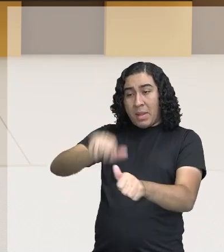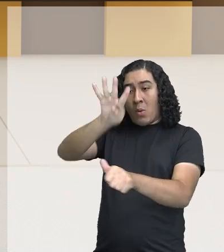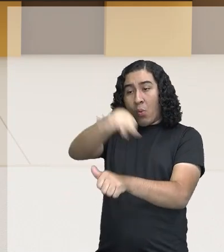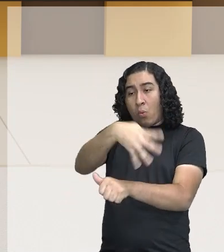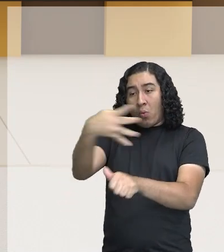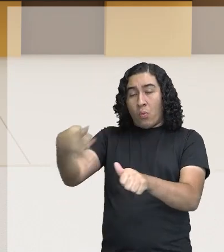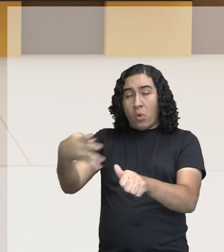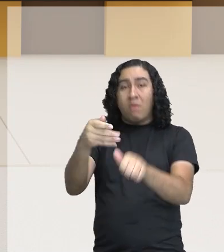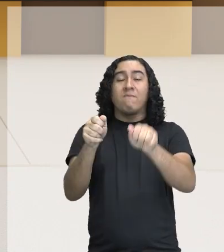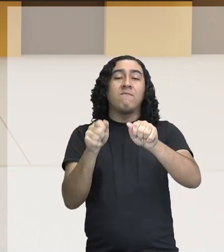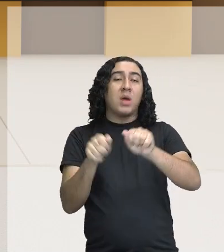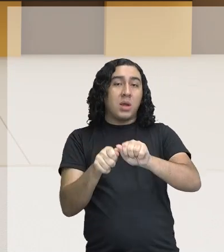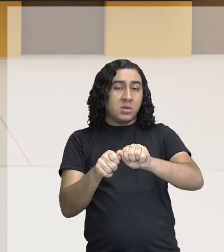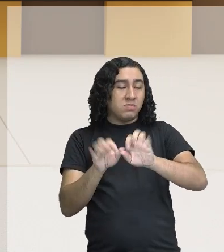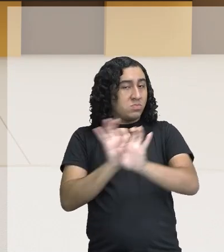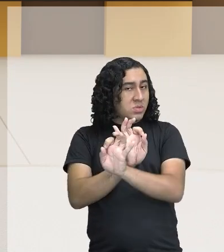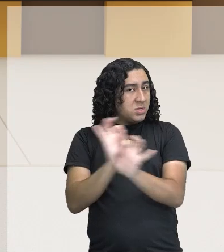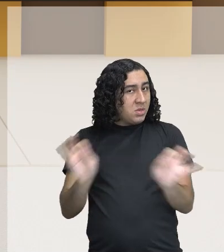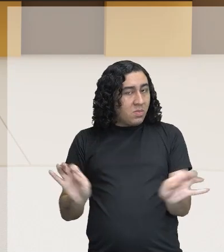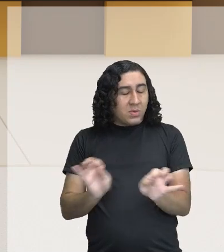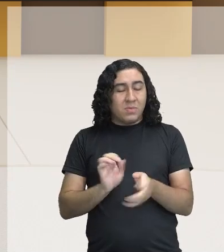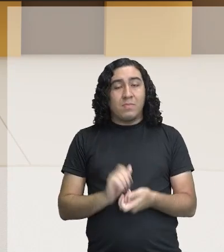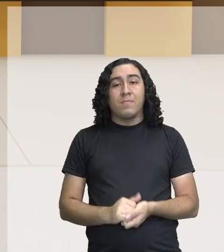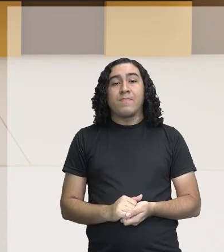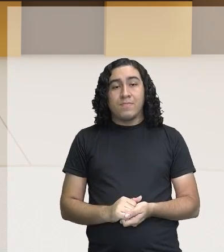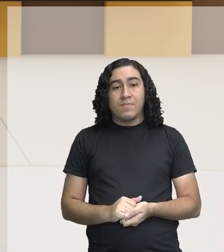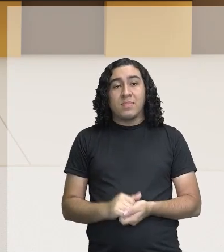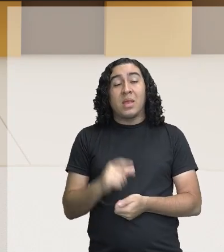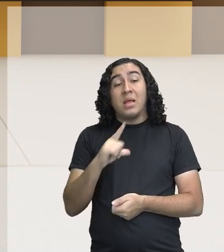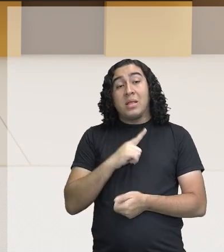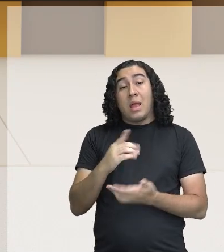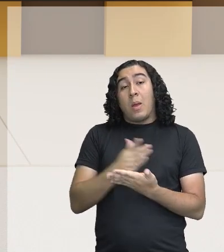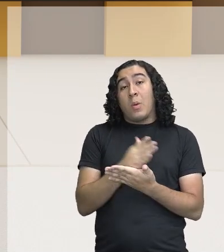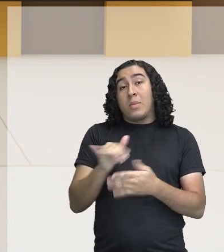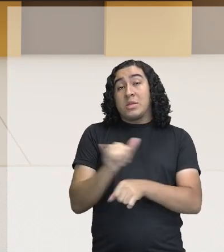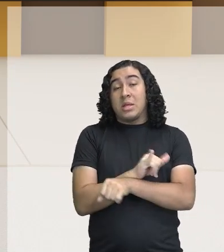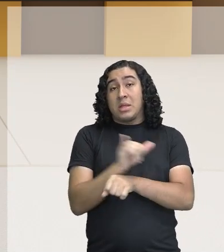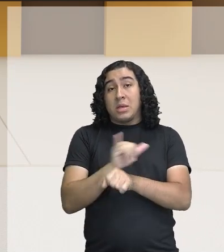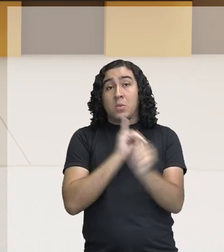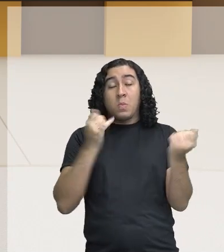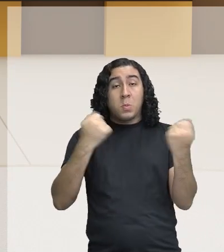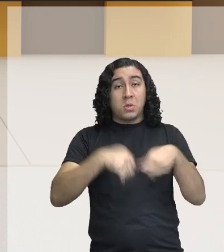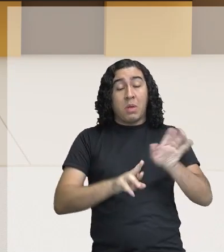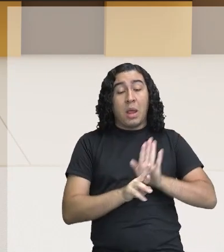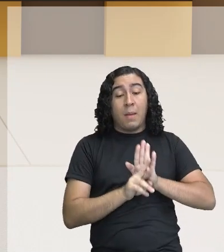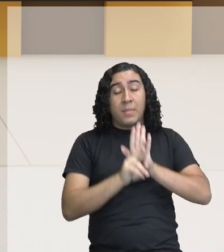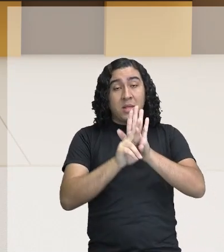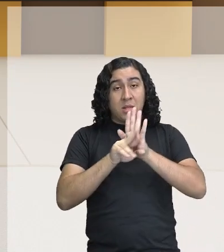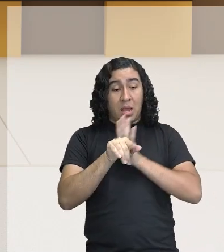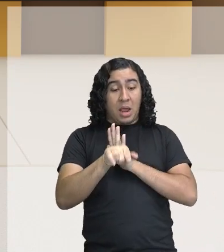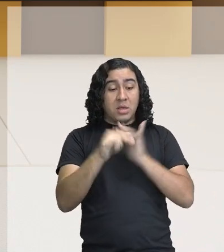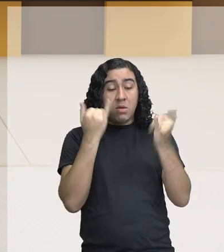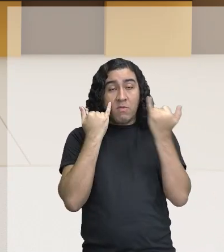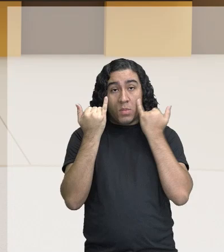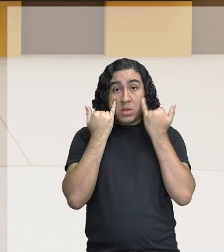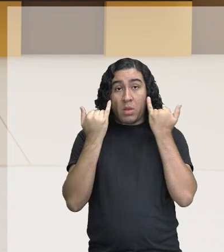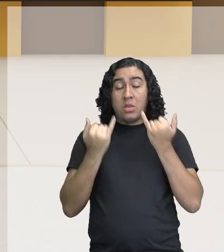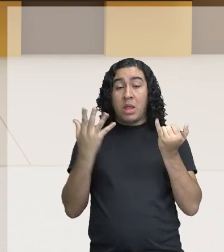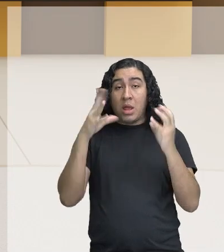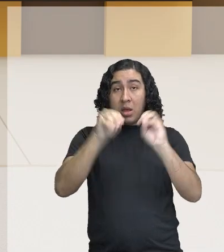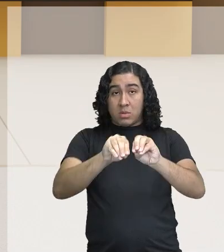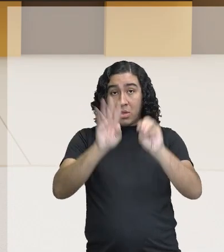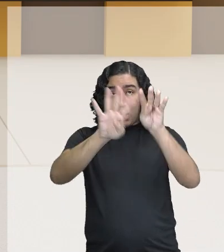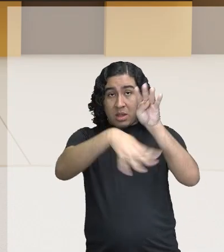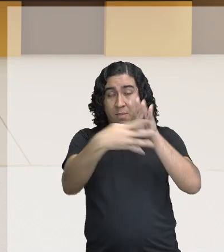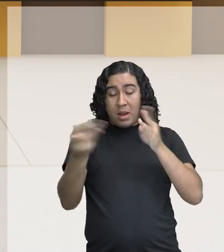tá? Então, nós temos umas formas de representar esses intervalos e também de representar esses dados.